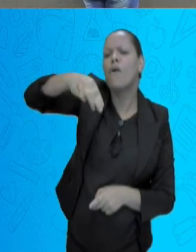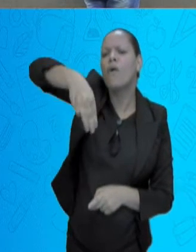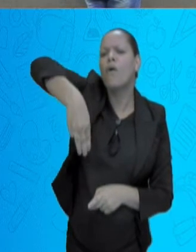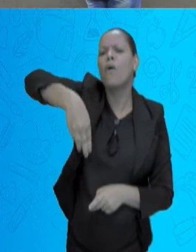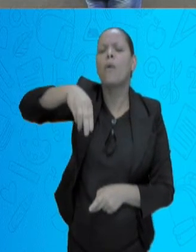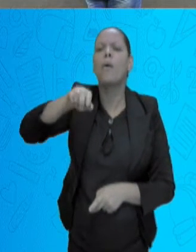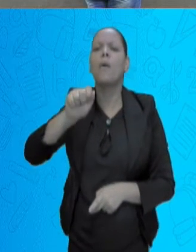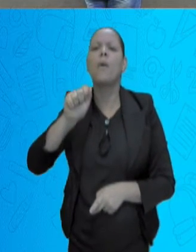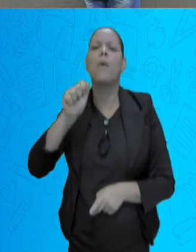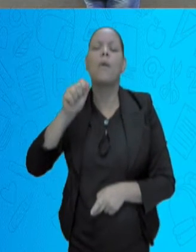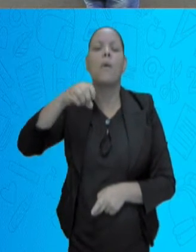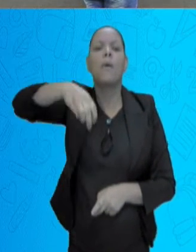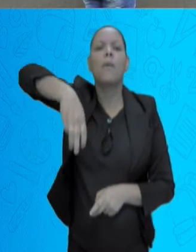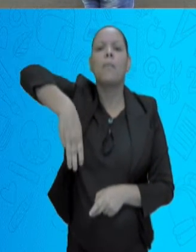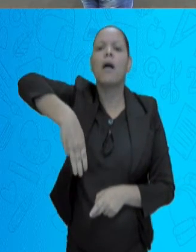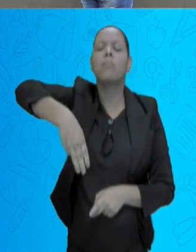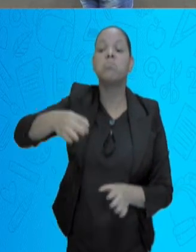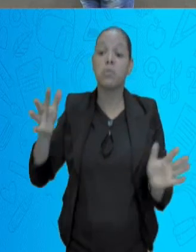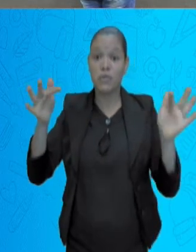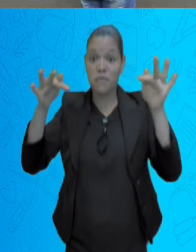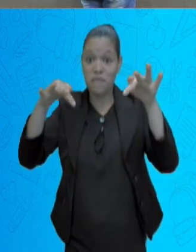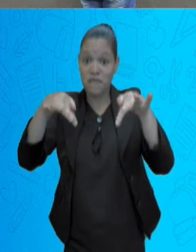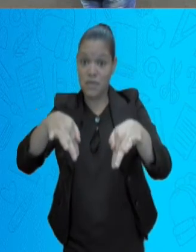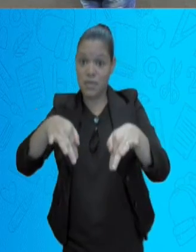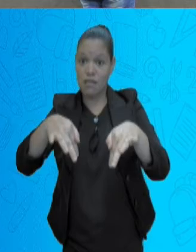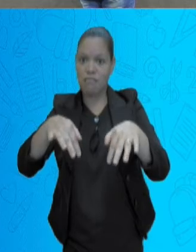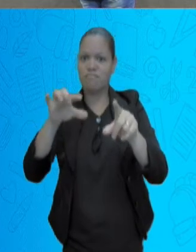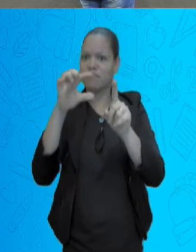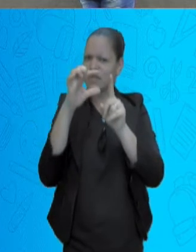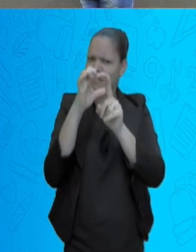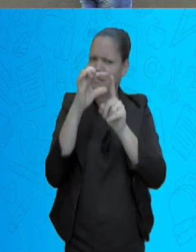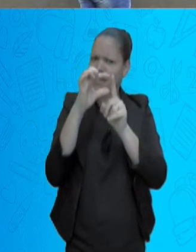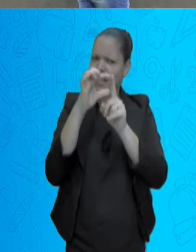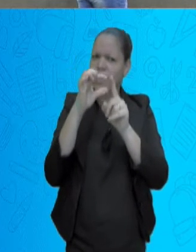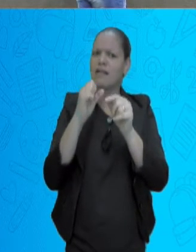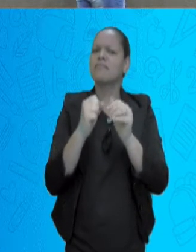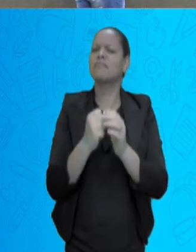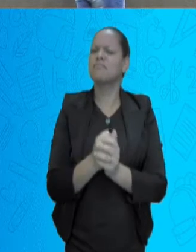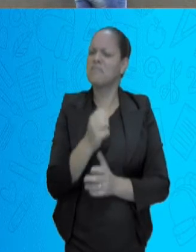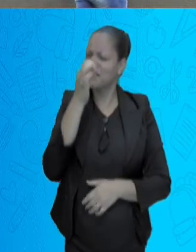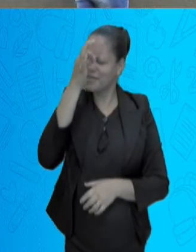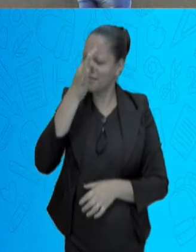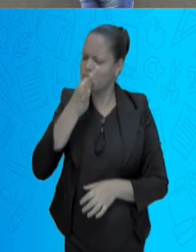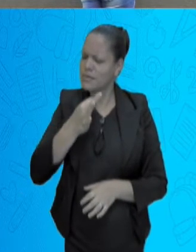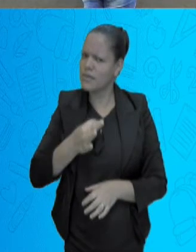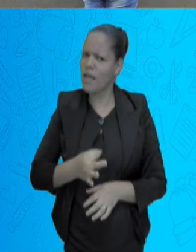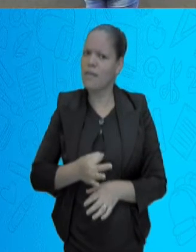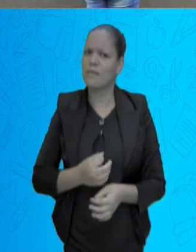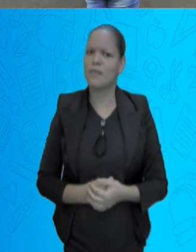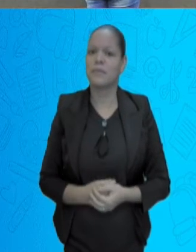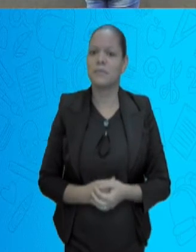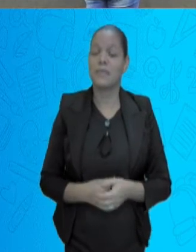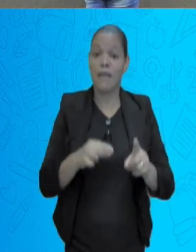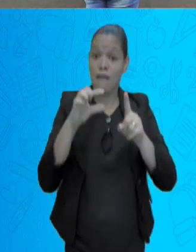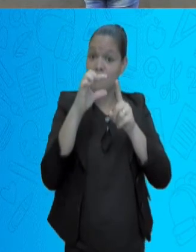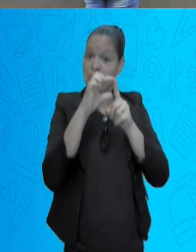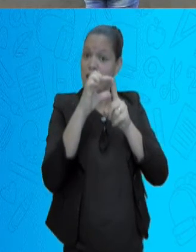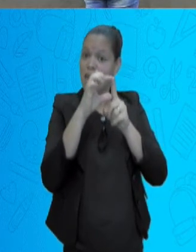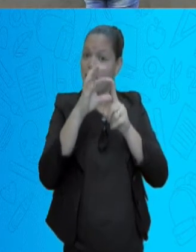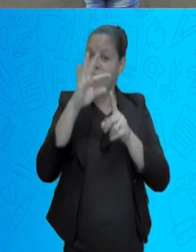No final da palavra. Encaixou direitinho na regra. Tempo,